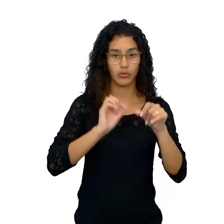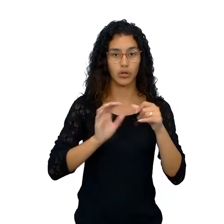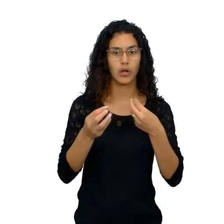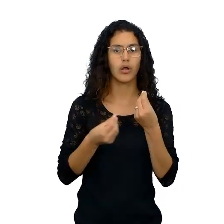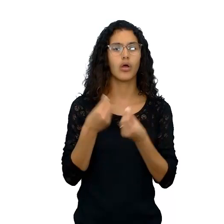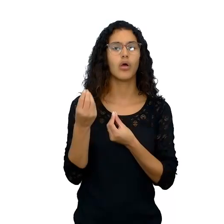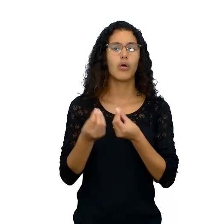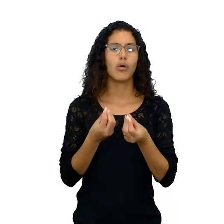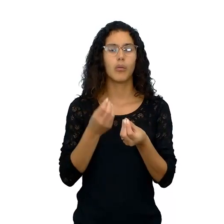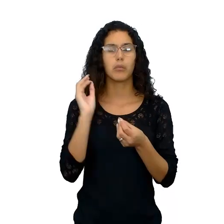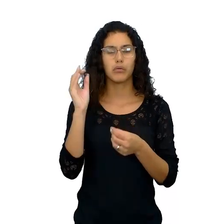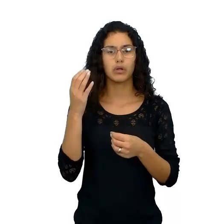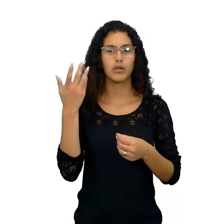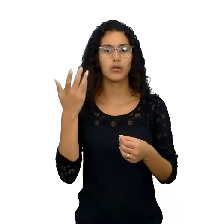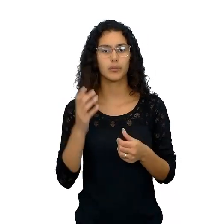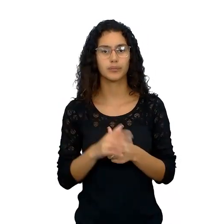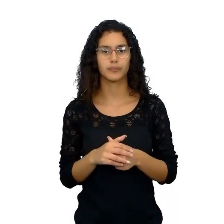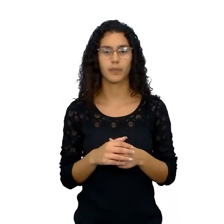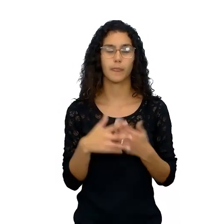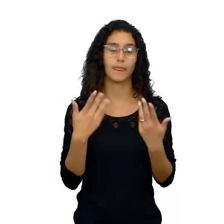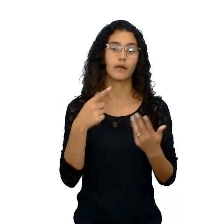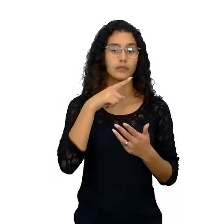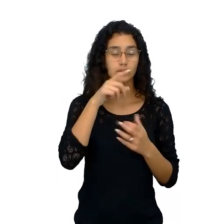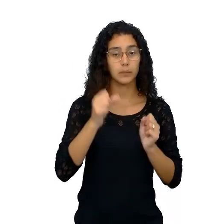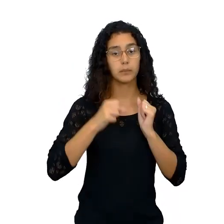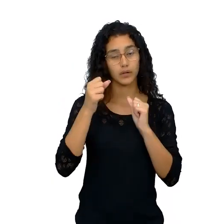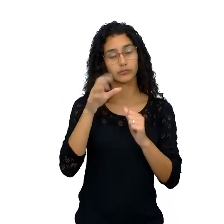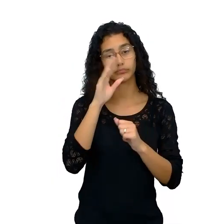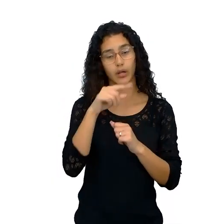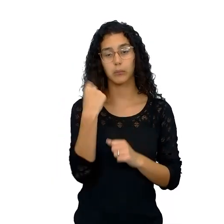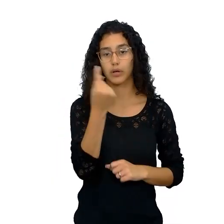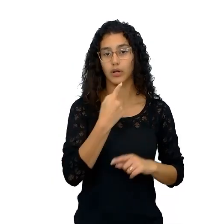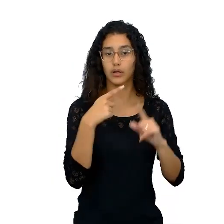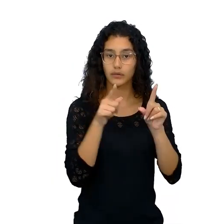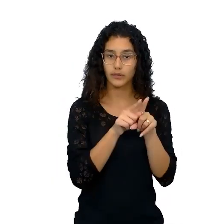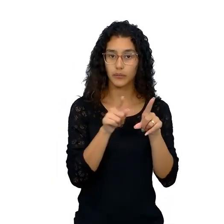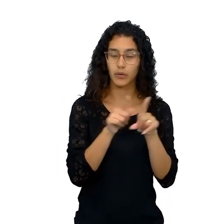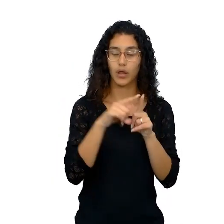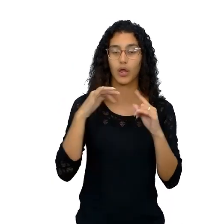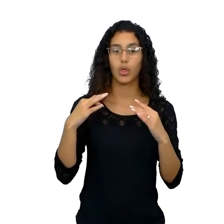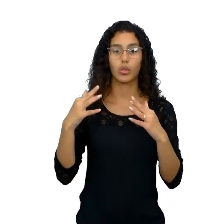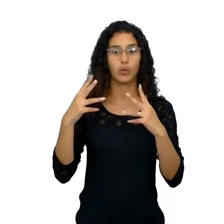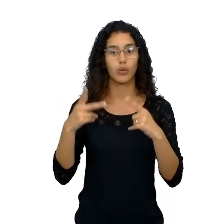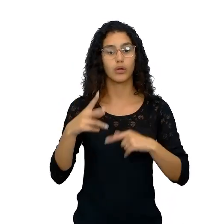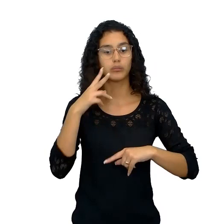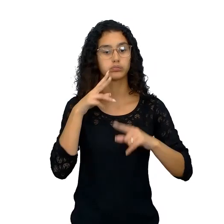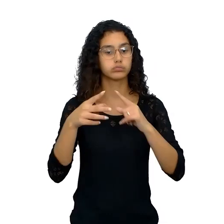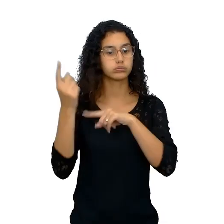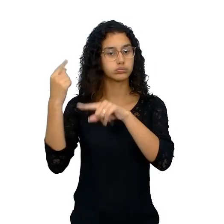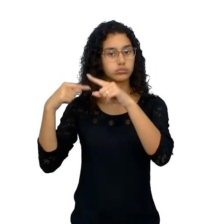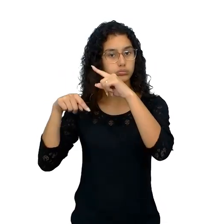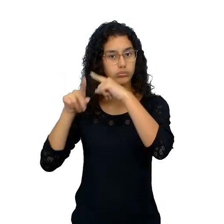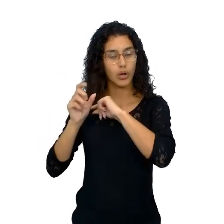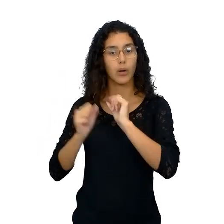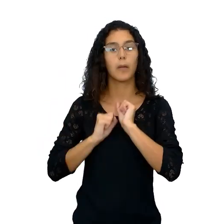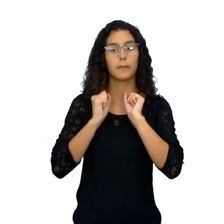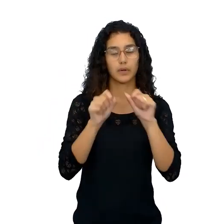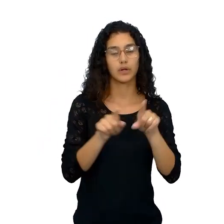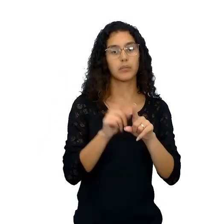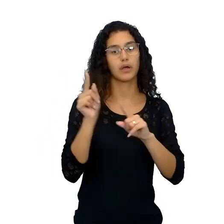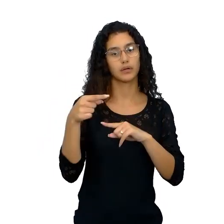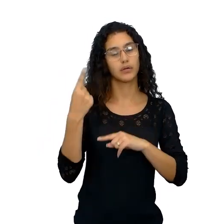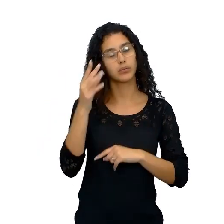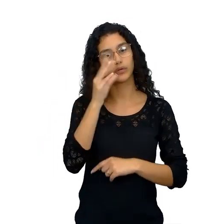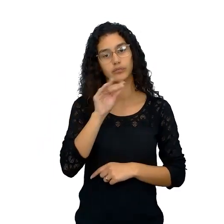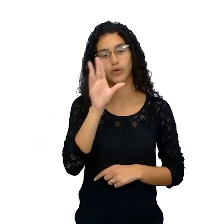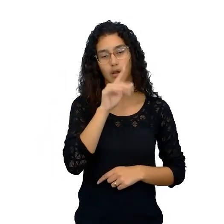como que acontecia isso? E aí vocês vão poder contar para a gente também. Então, tudo isso que vocês estão desenvolvendo, vocês podem depois